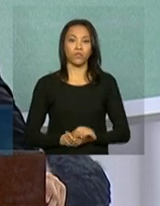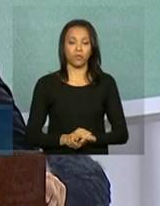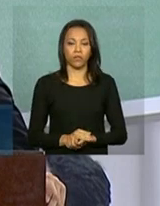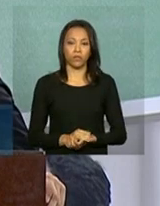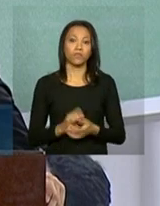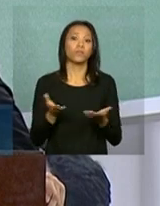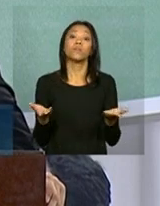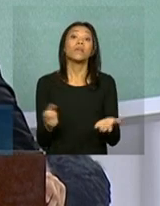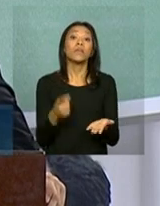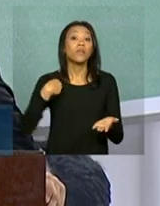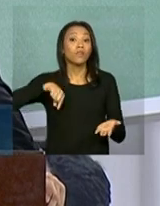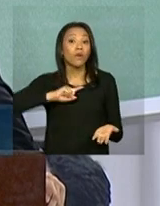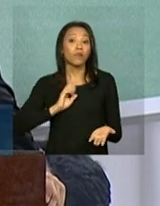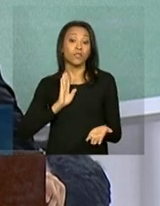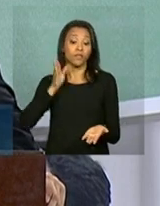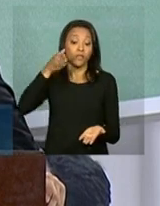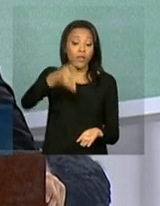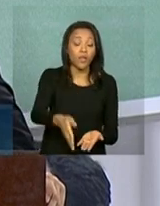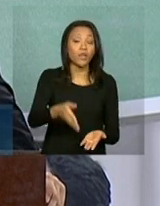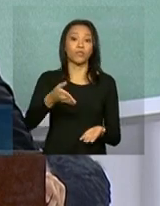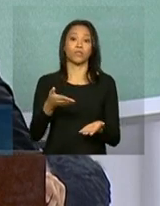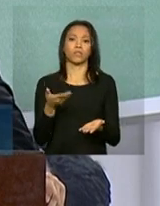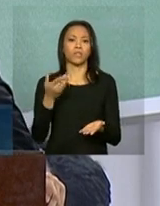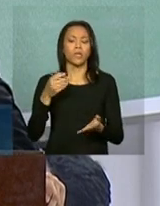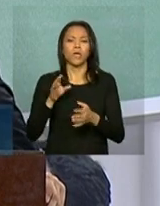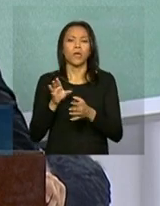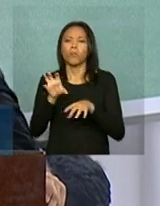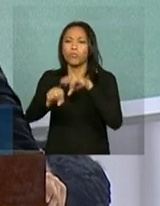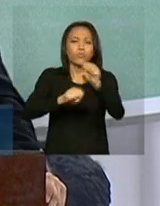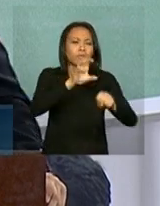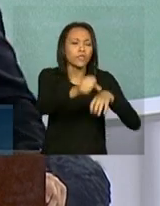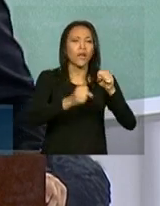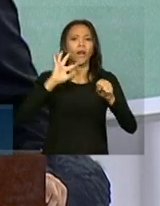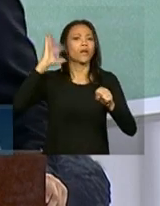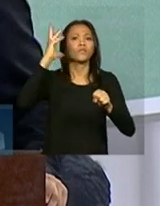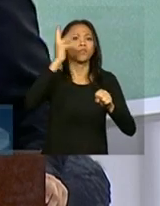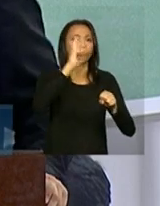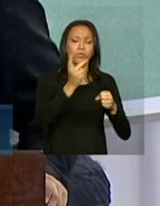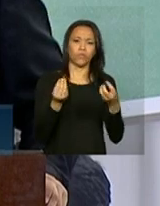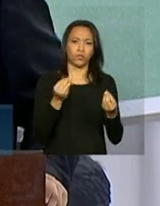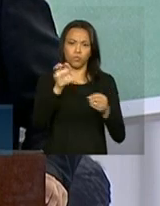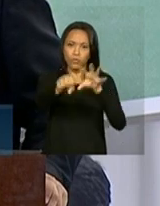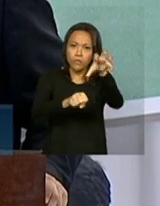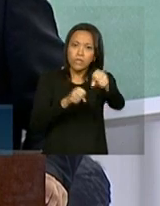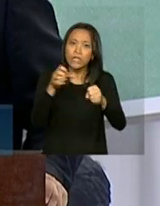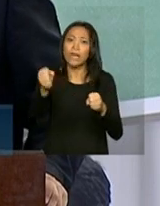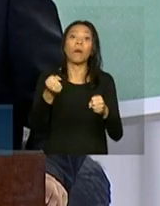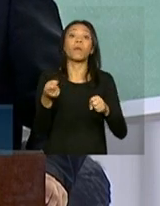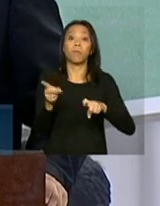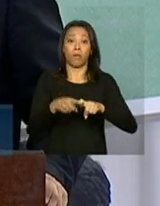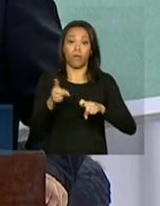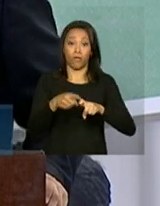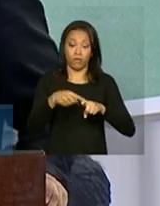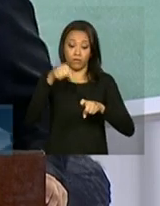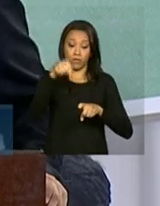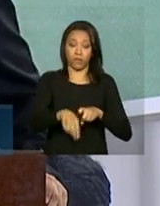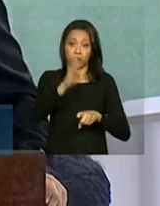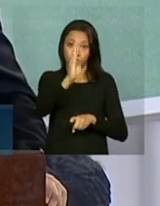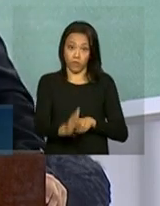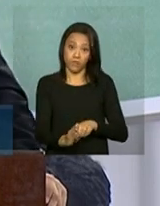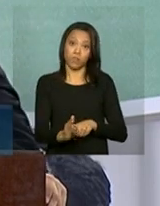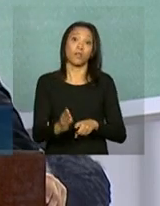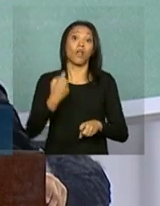da Educação, viemos buscando alternativas para que a gente pudesse aumentar o número de profissionais médicos no nosso país. Em